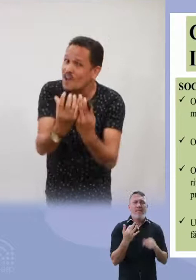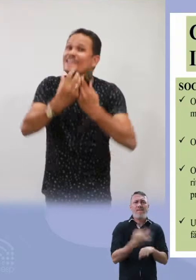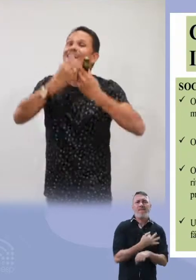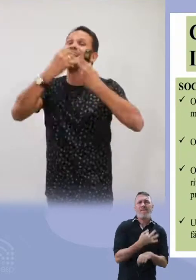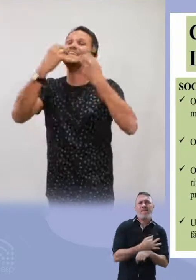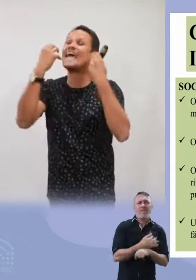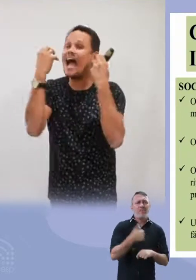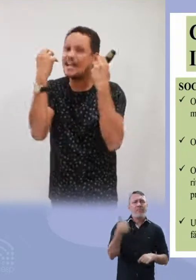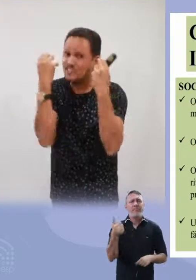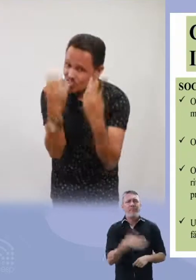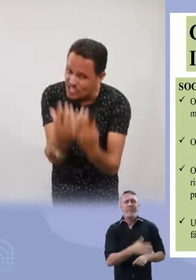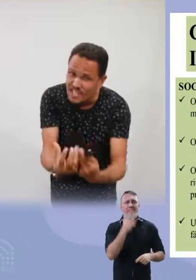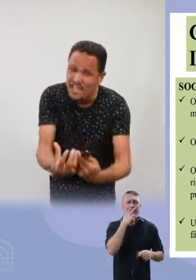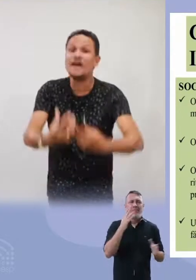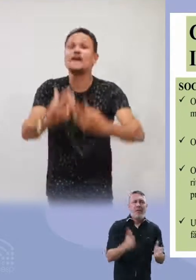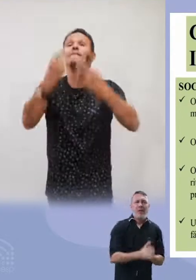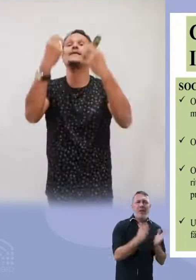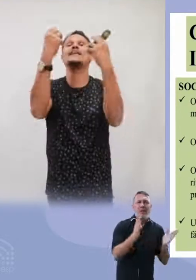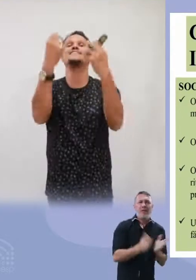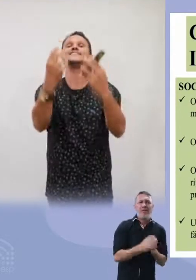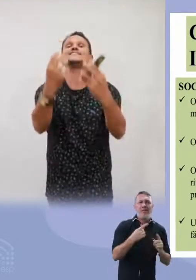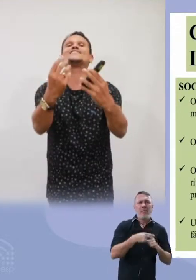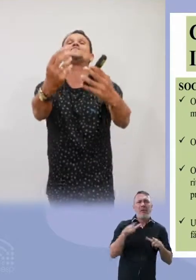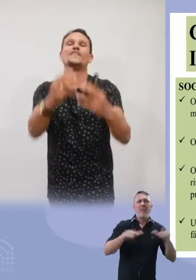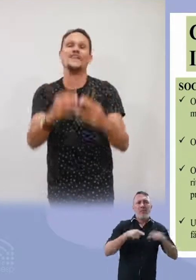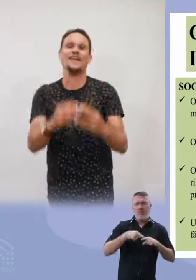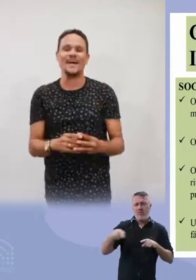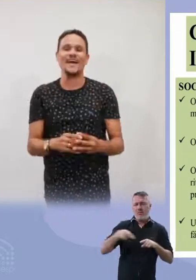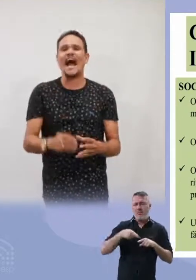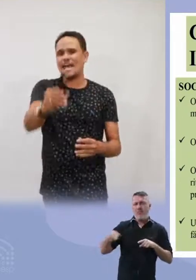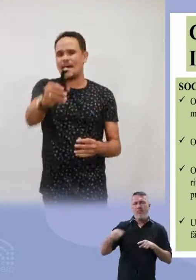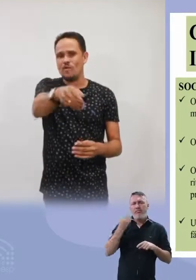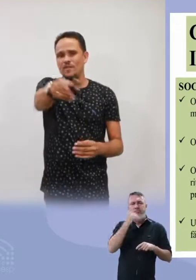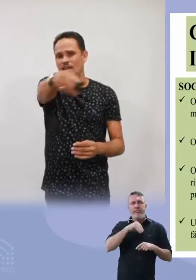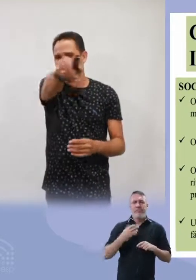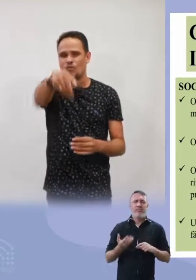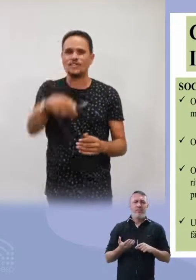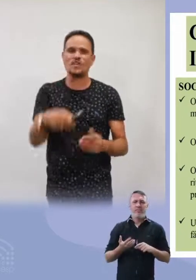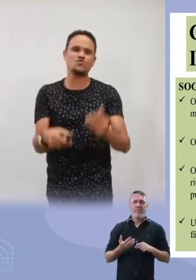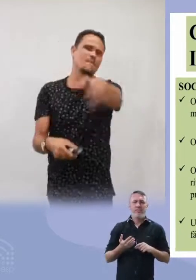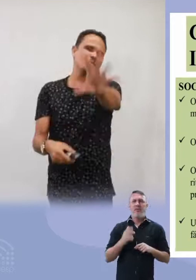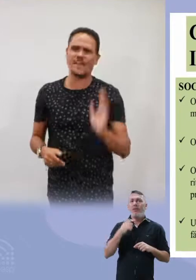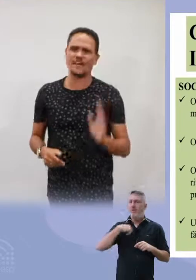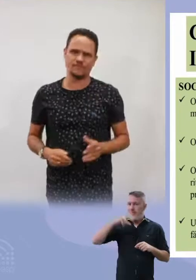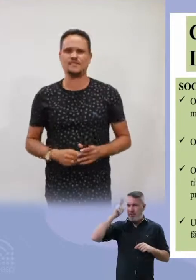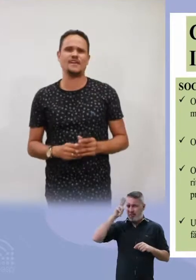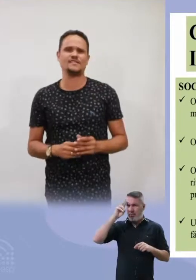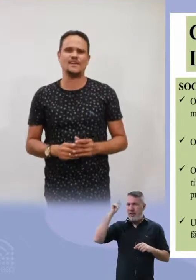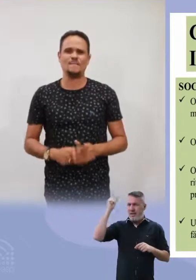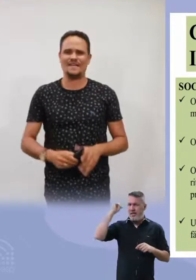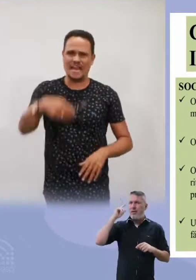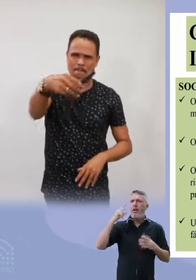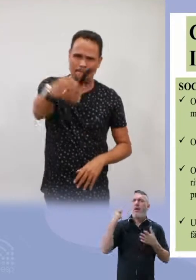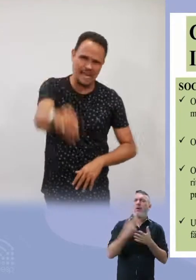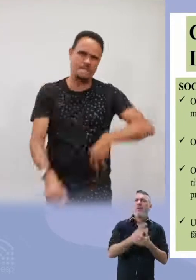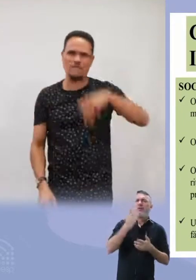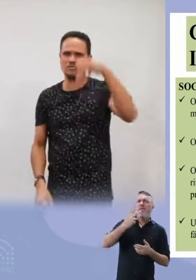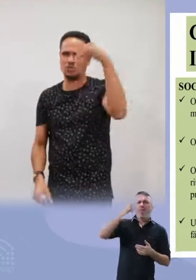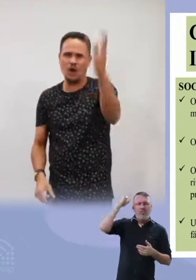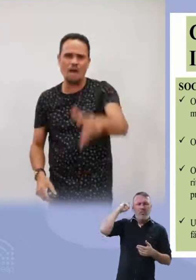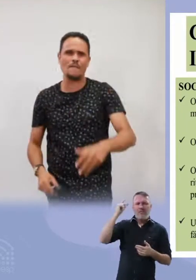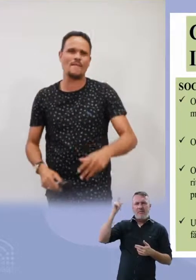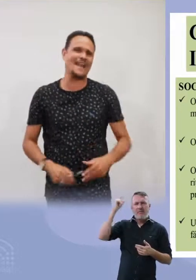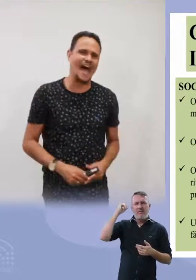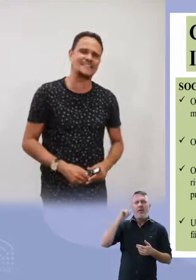fator que a Inglaterra tinha para ela ter sido a pioneira. Aí a maioria respondeu isso que eu acabei de falar com vocês, matéria-prima, mão